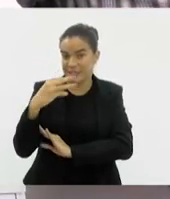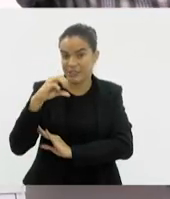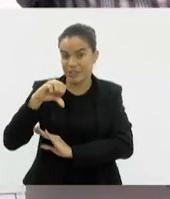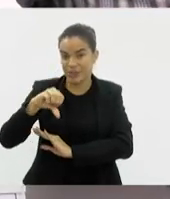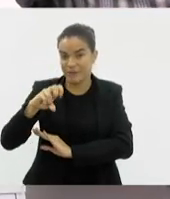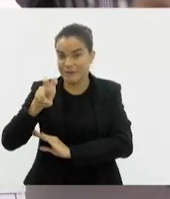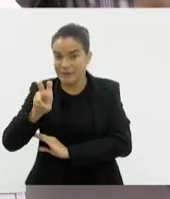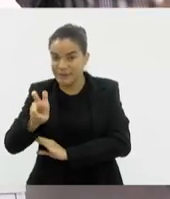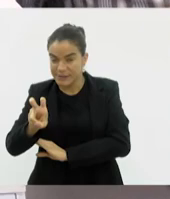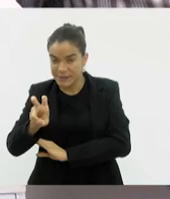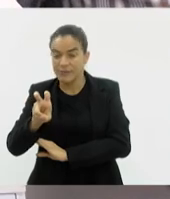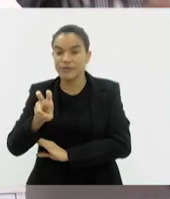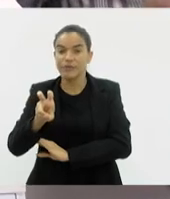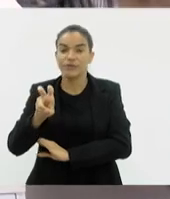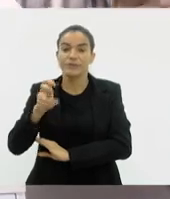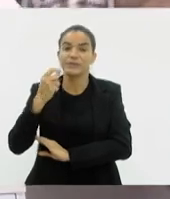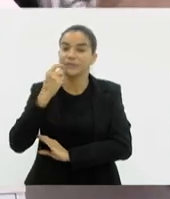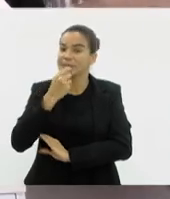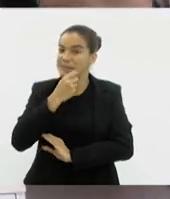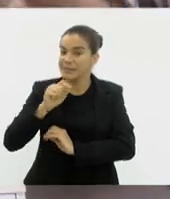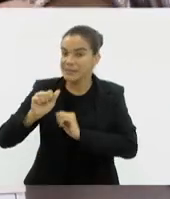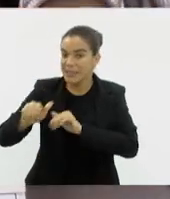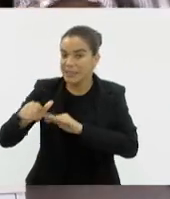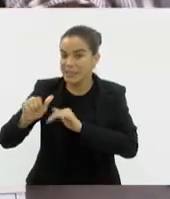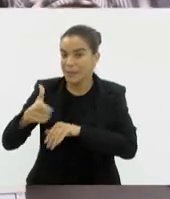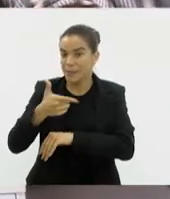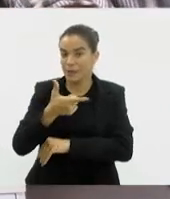9395, de setembro de 21.